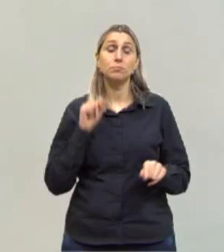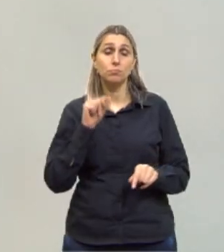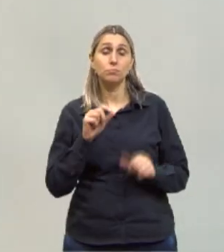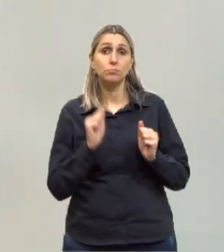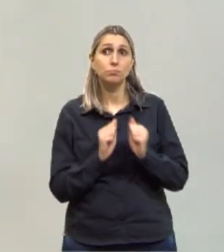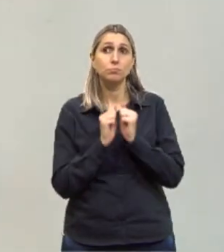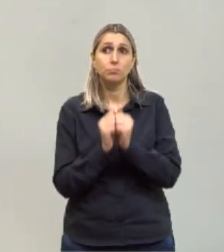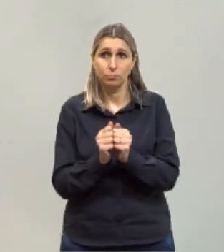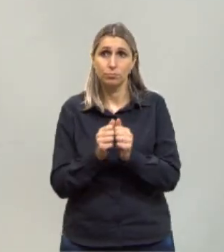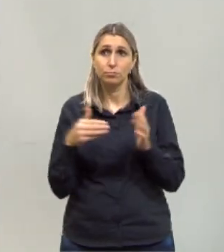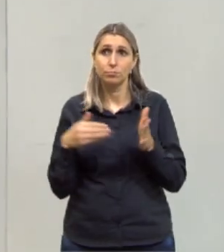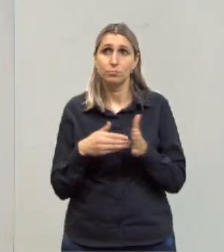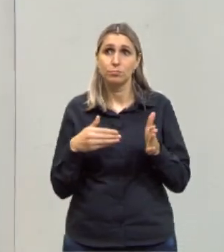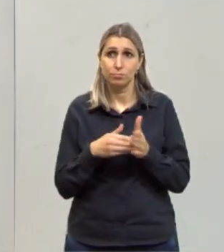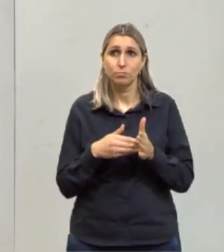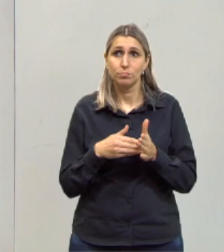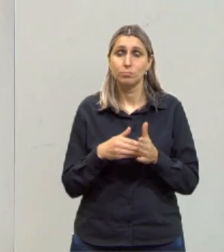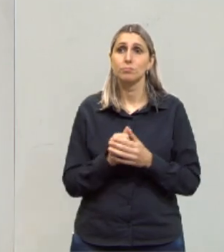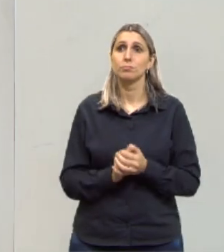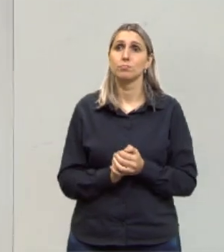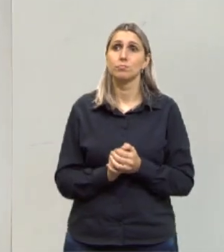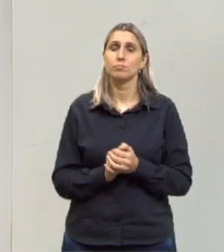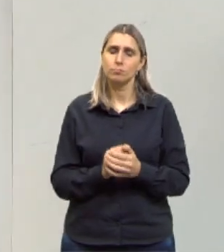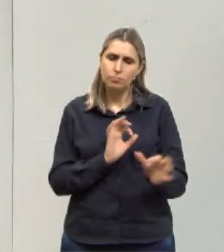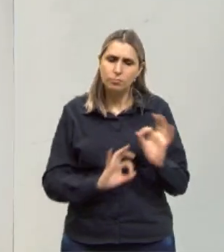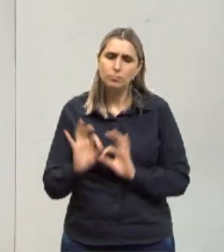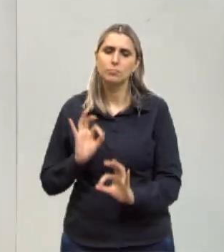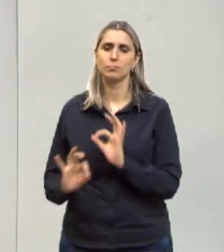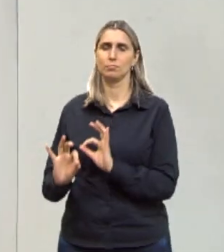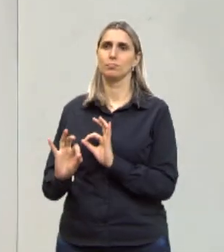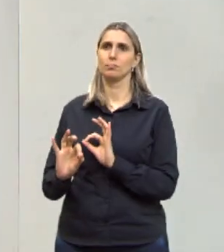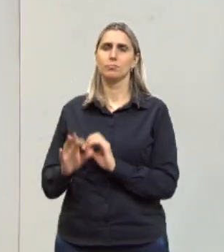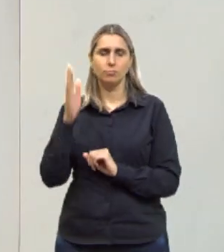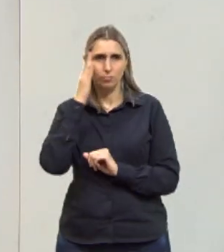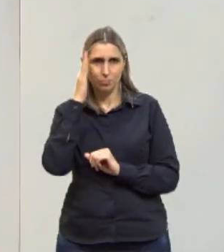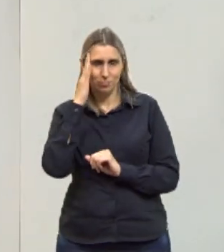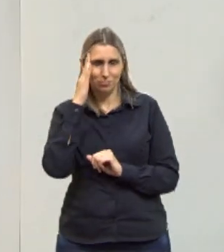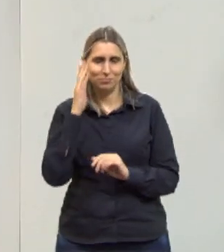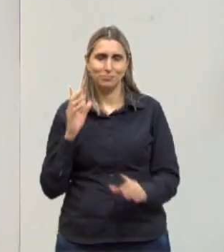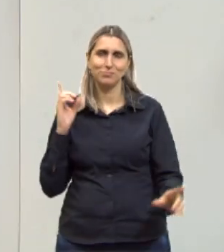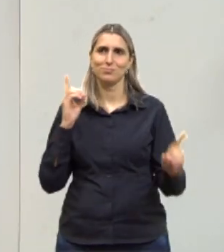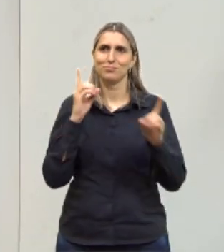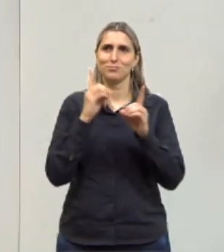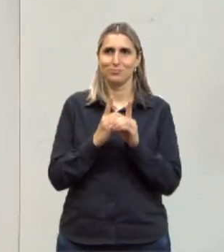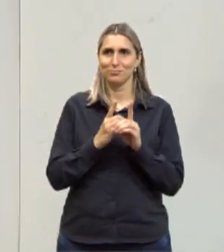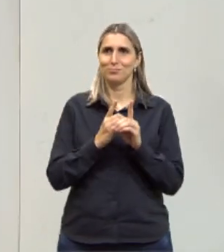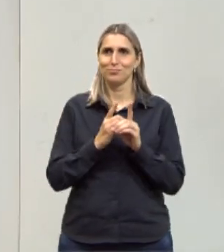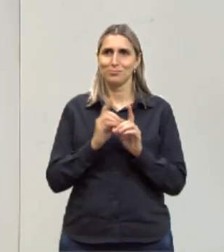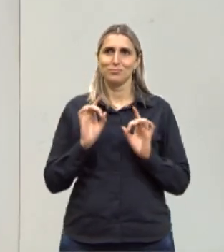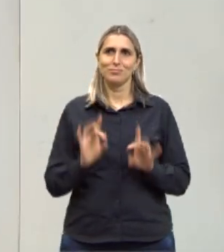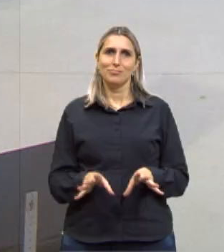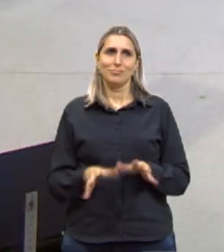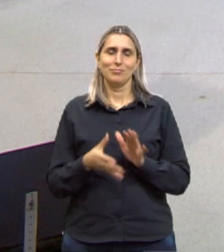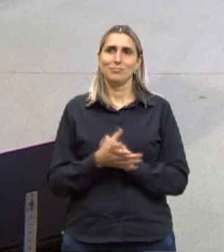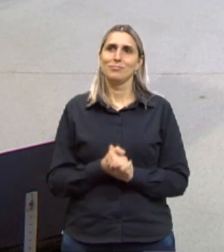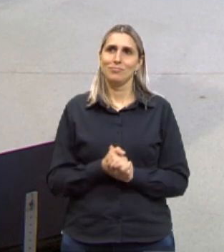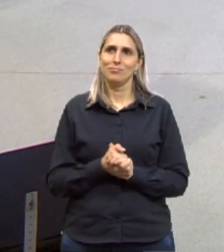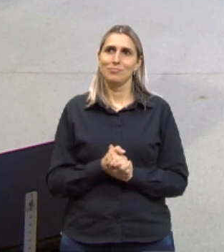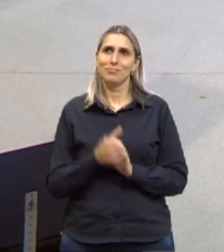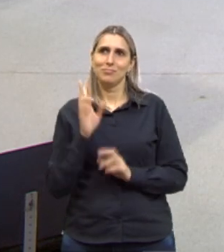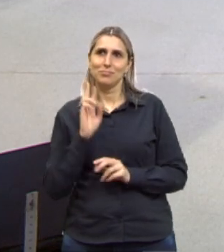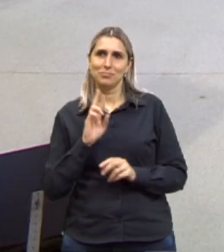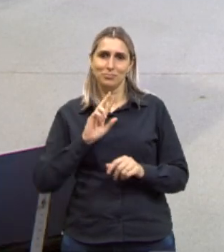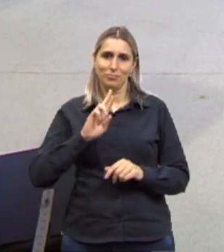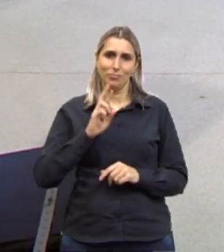vocês até a gente montar, e aí vocês sabem onde vocês vão achar o restante, né? Então, x